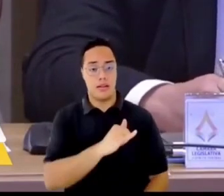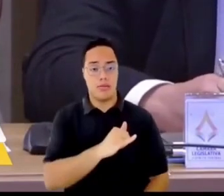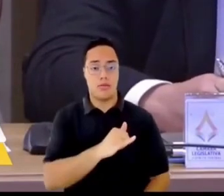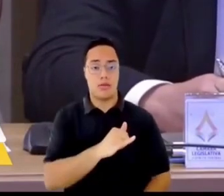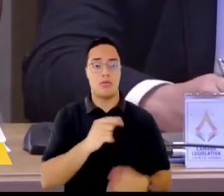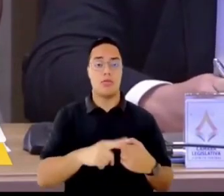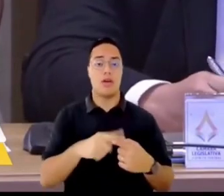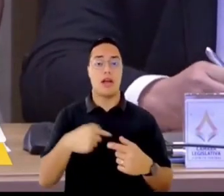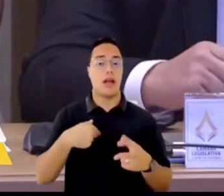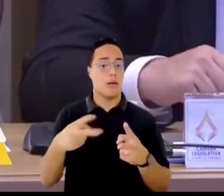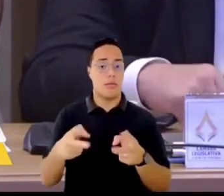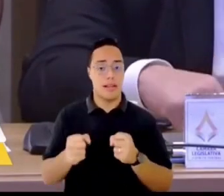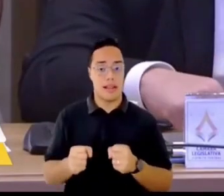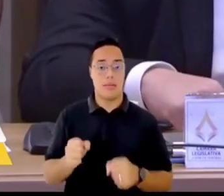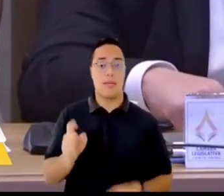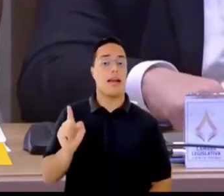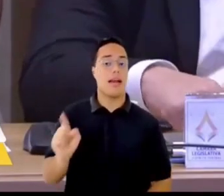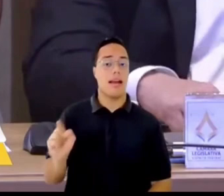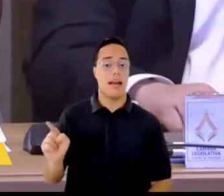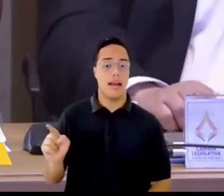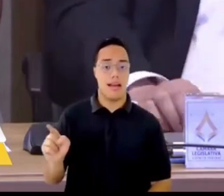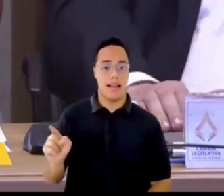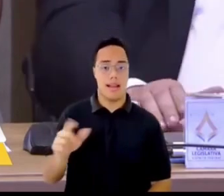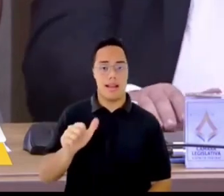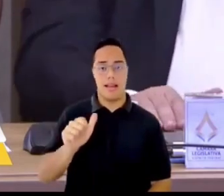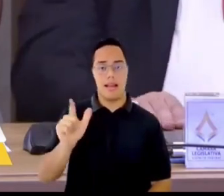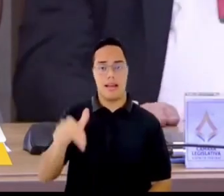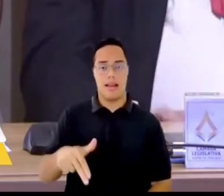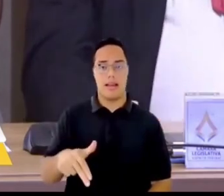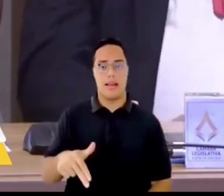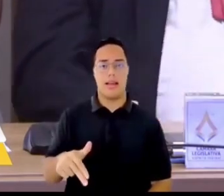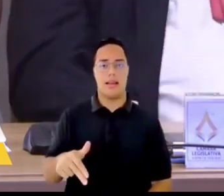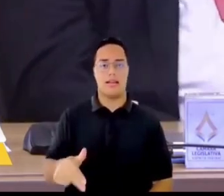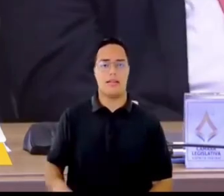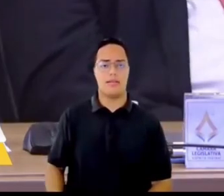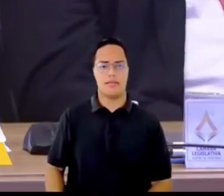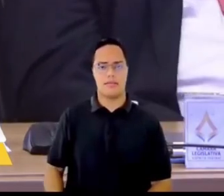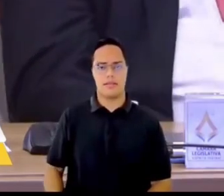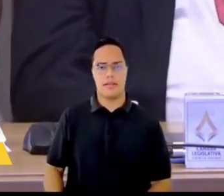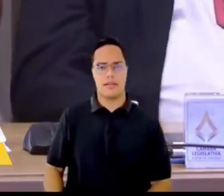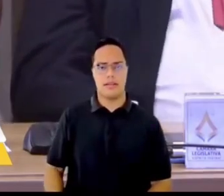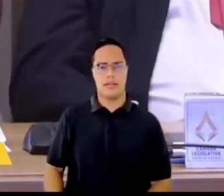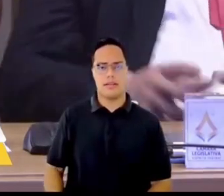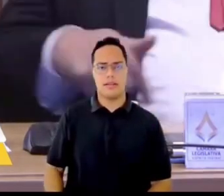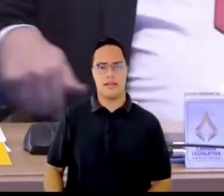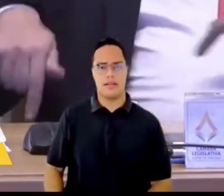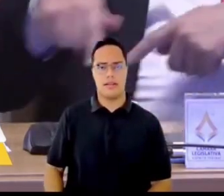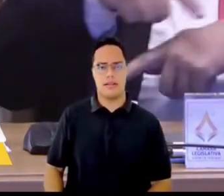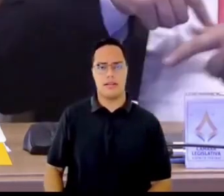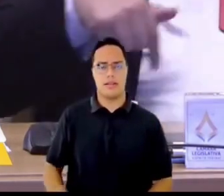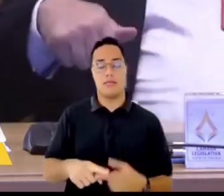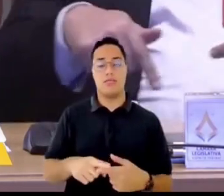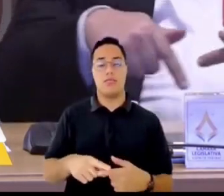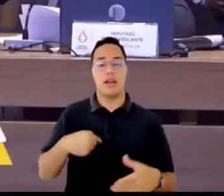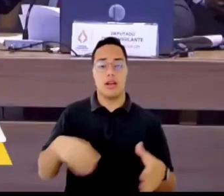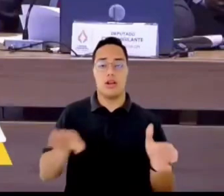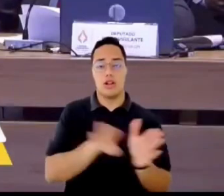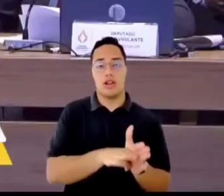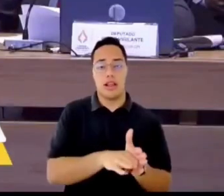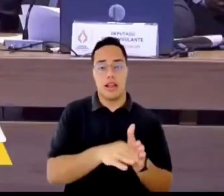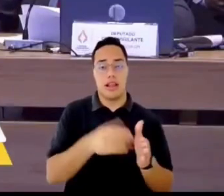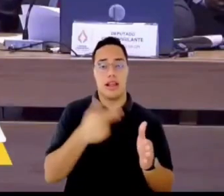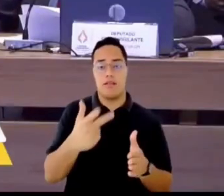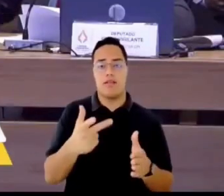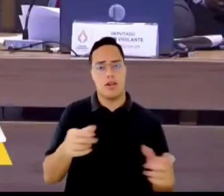perceber que ele não... Deixa eu só ver ele aqui. Ao chegar lá, ele pediu para eu voltar. Sem